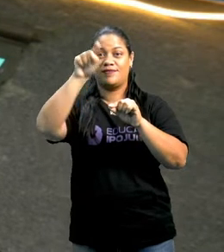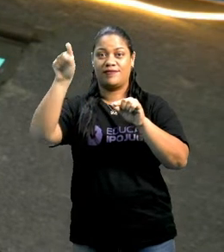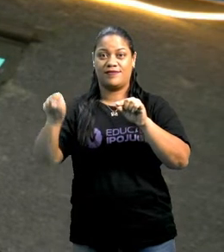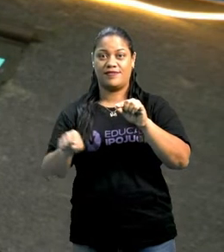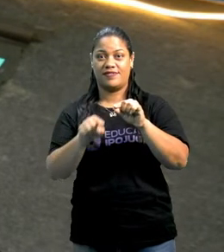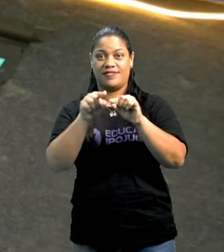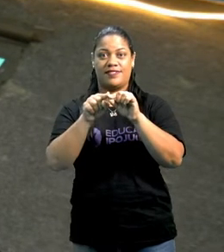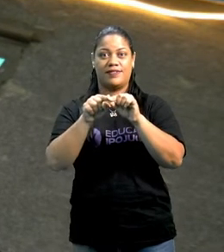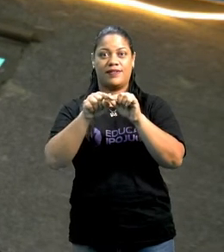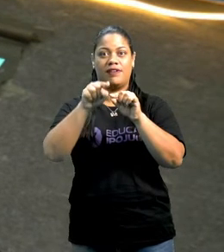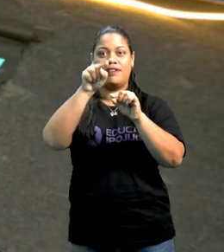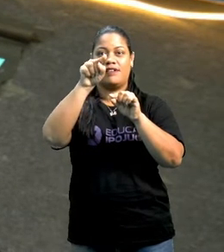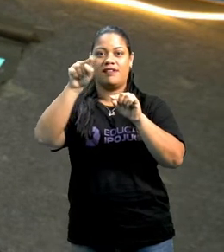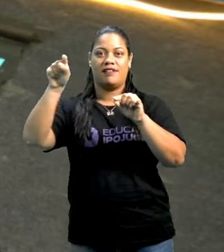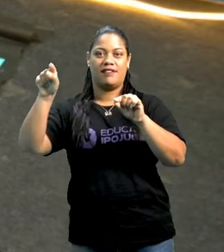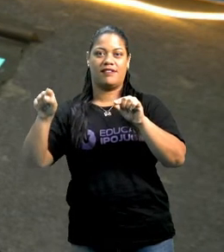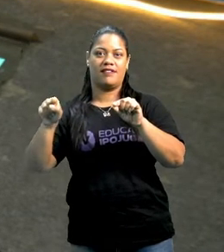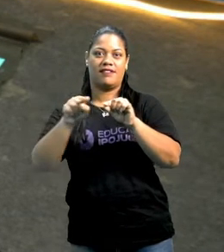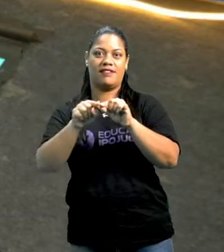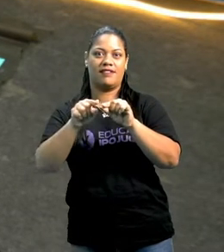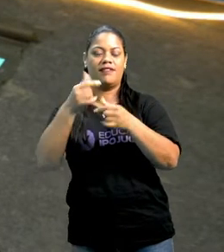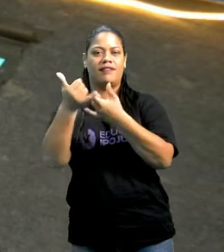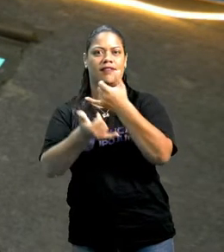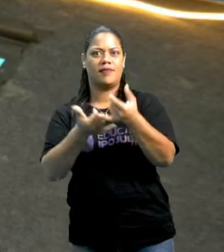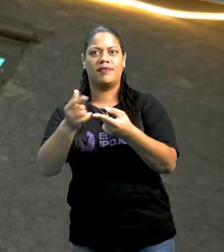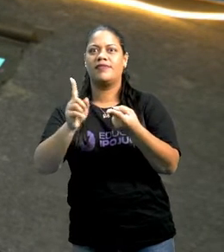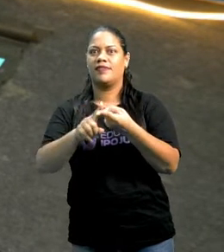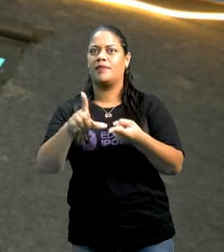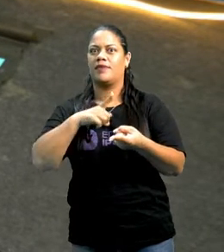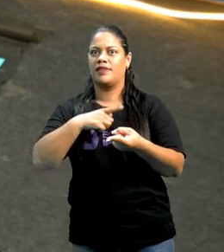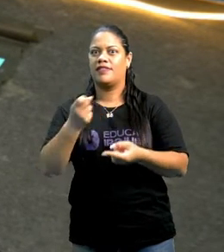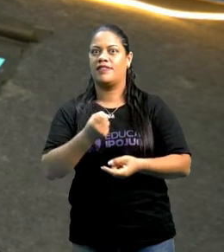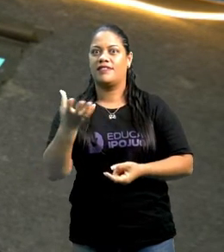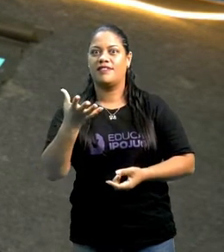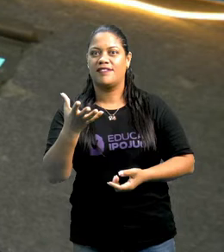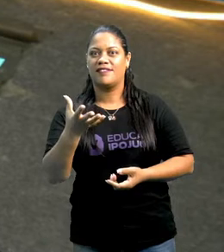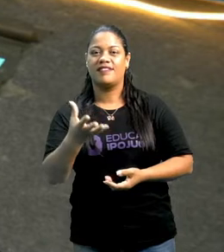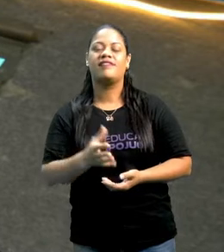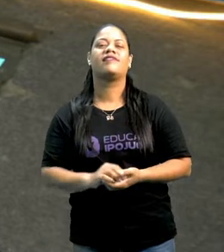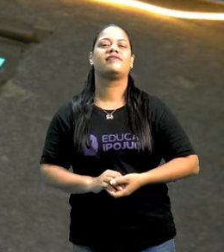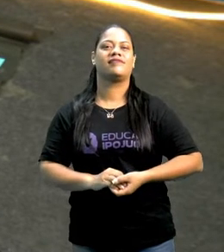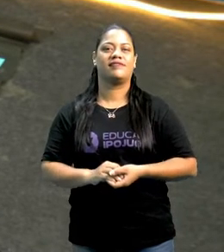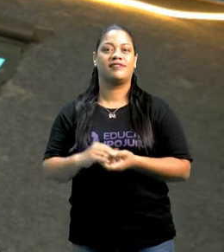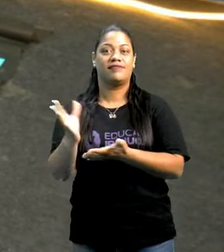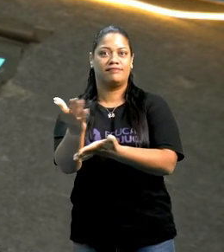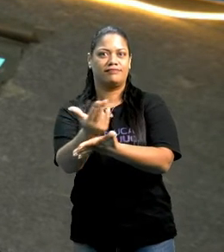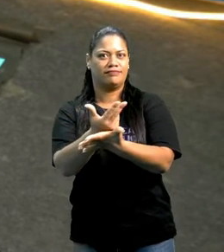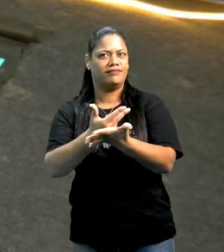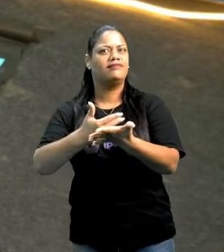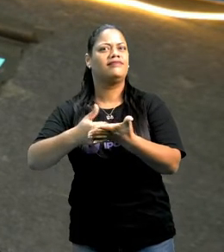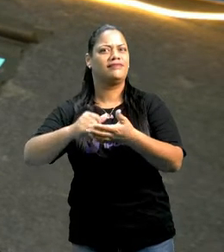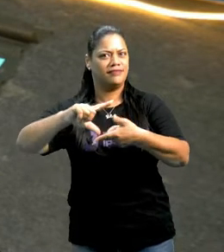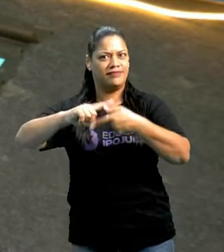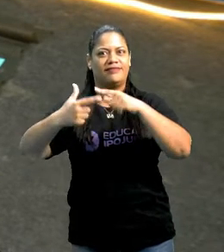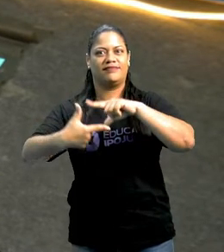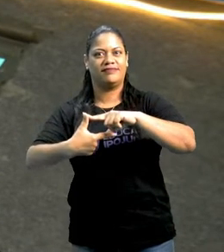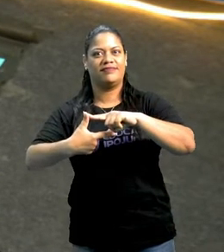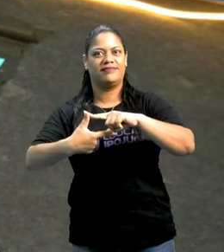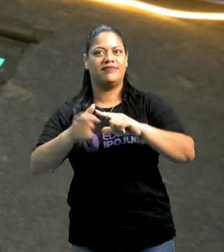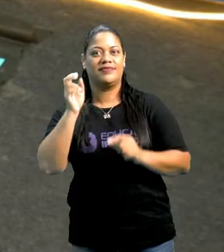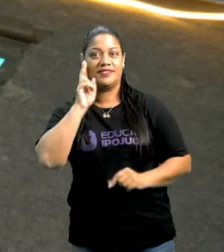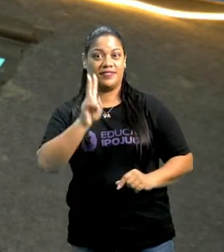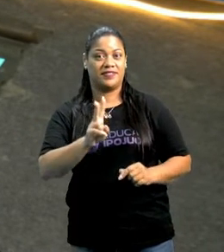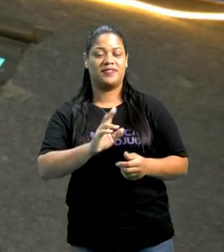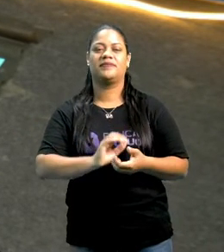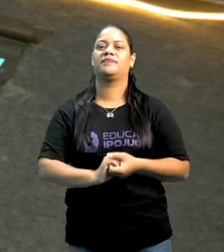retângulo. E para essa brincadeira a gente também tem um dado, ó, com as formas geométricas. Vamos ver,